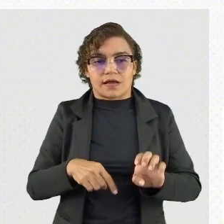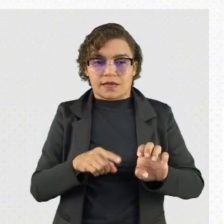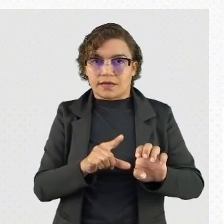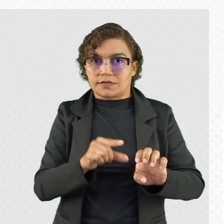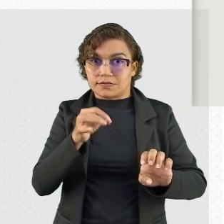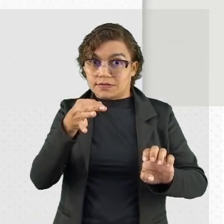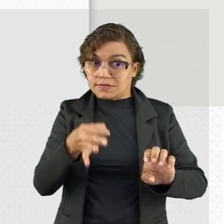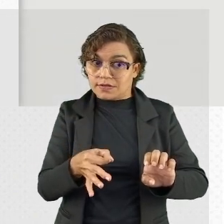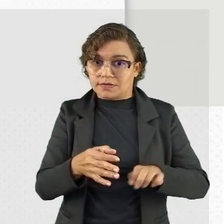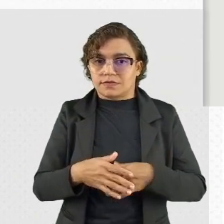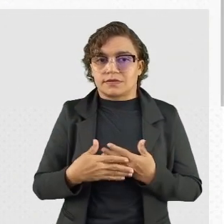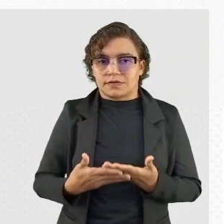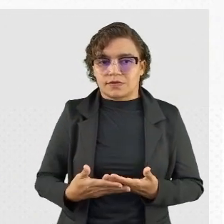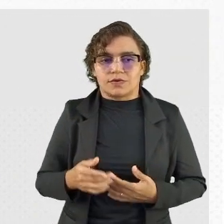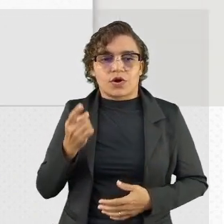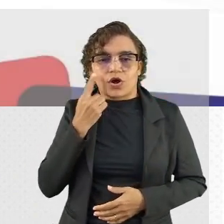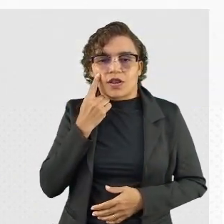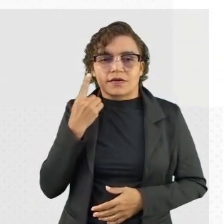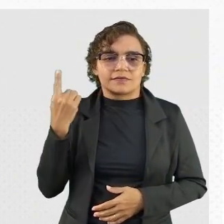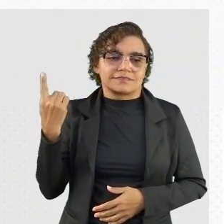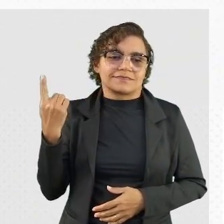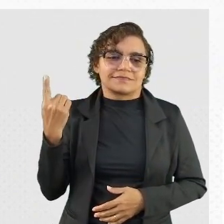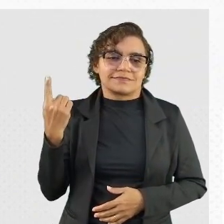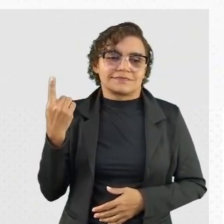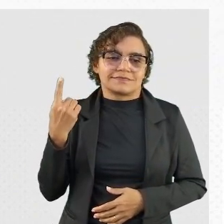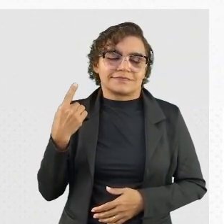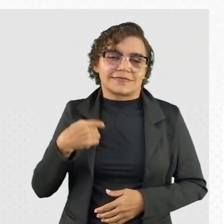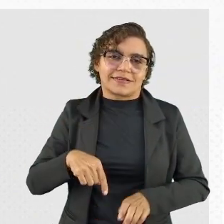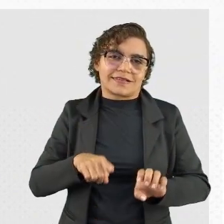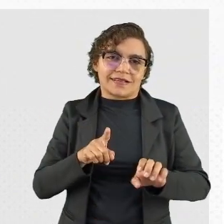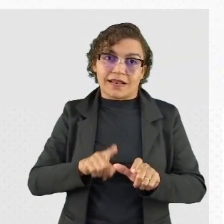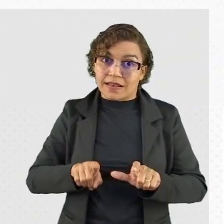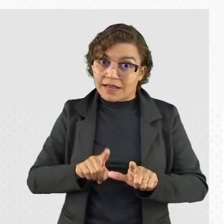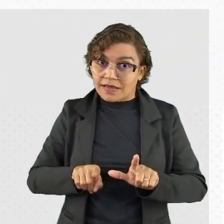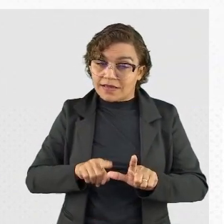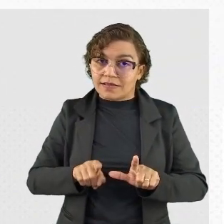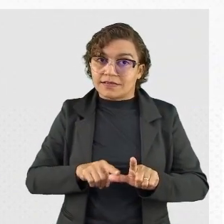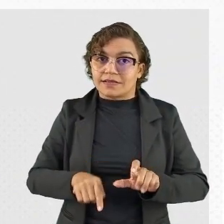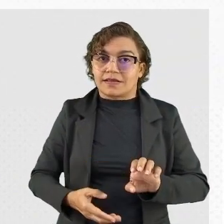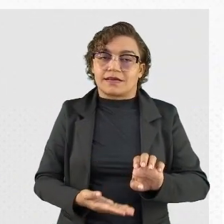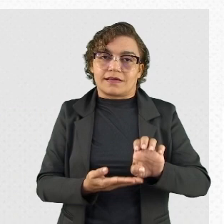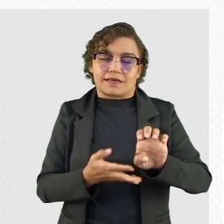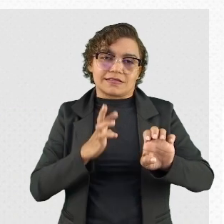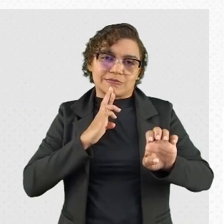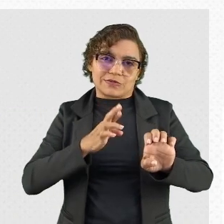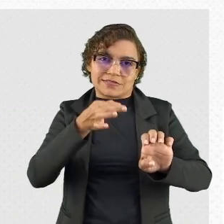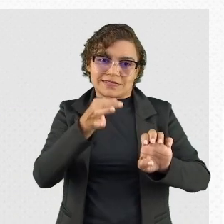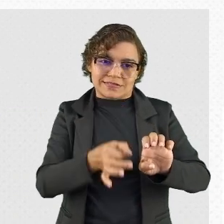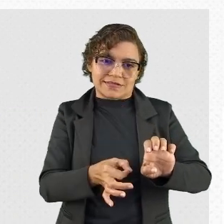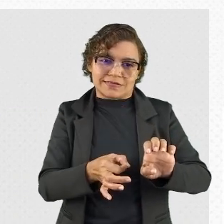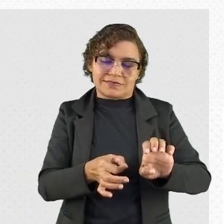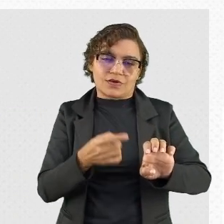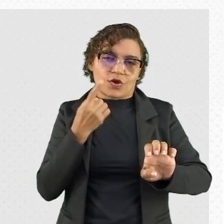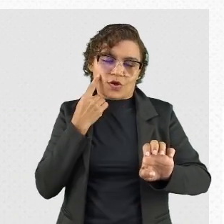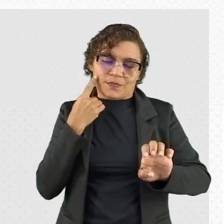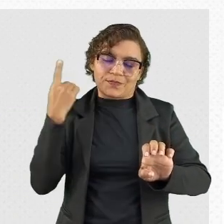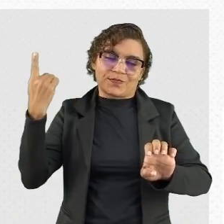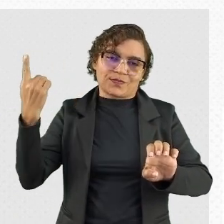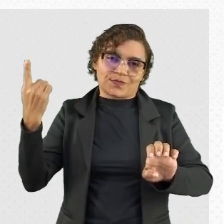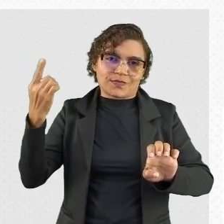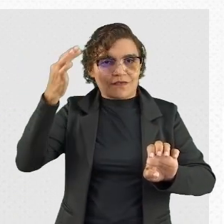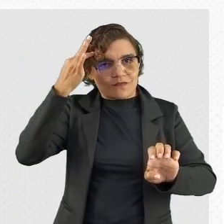aqui. Então, vamos lá. Exatamente. O teocentrismo. Esse é o pressuposto ali